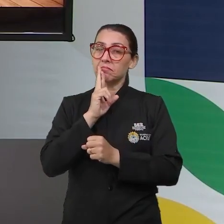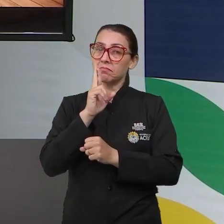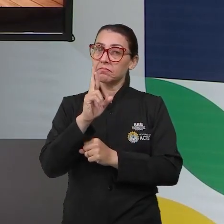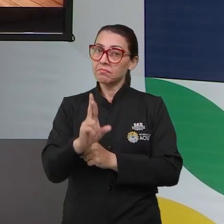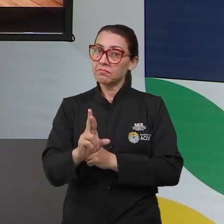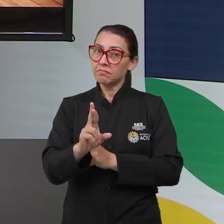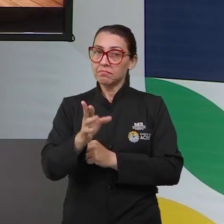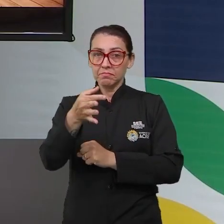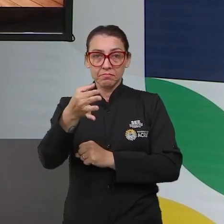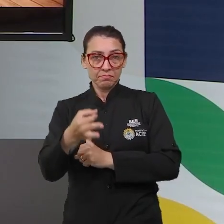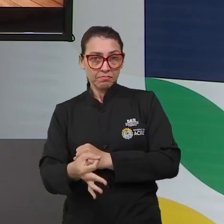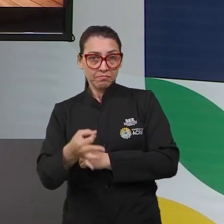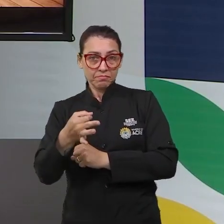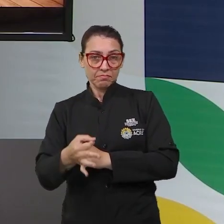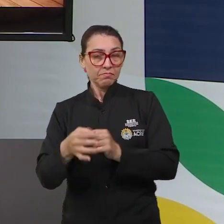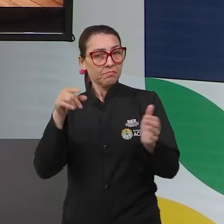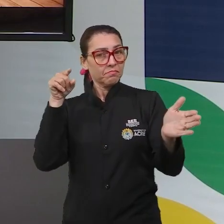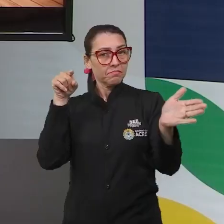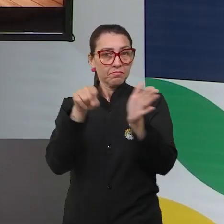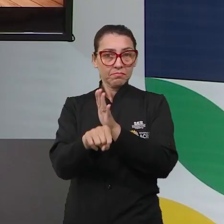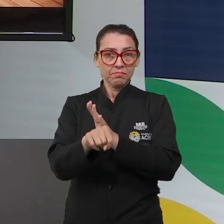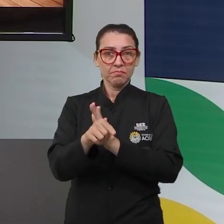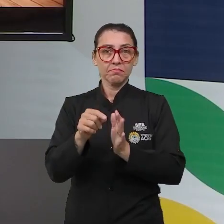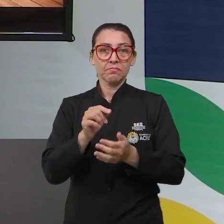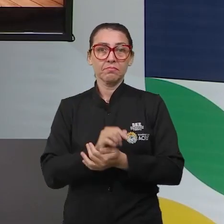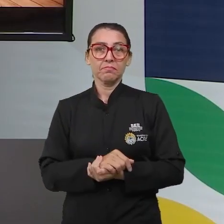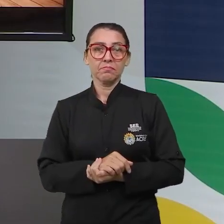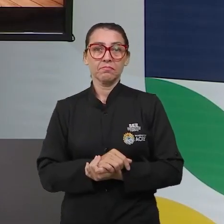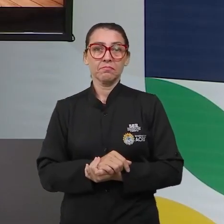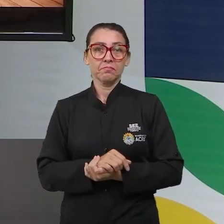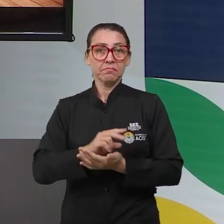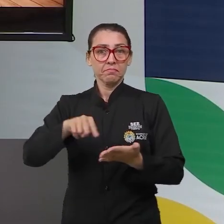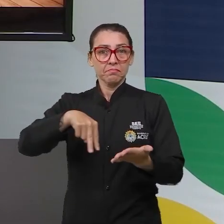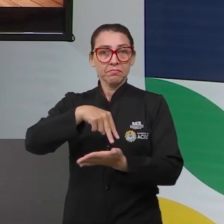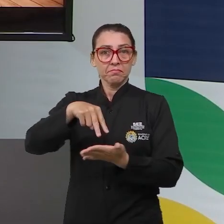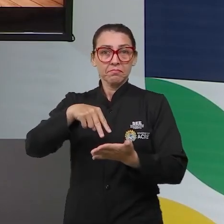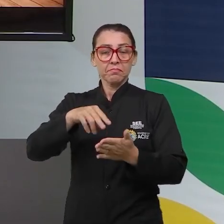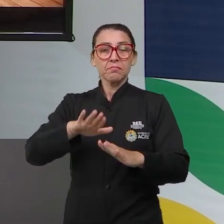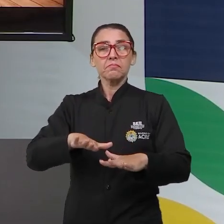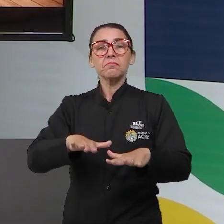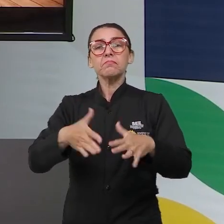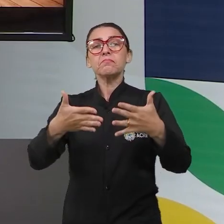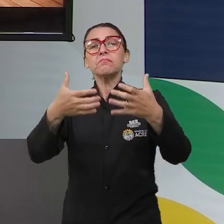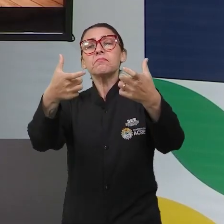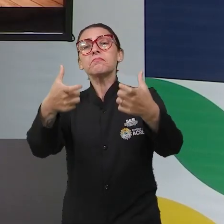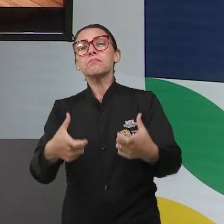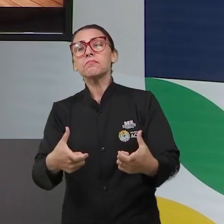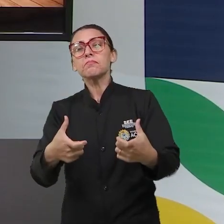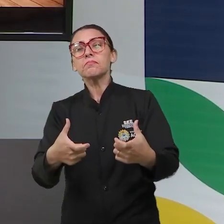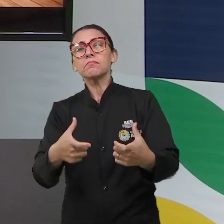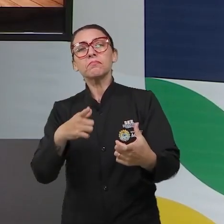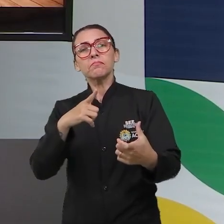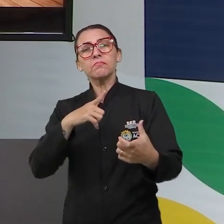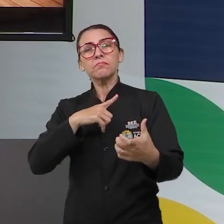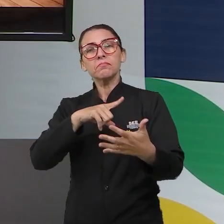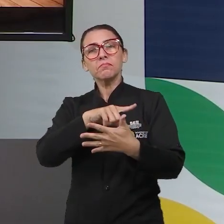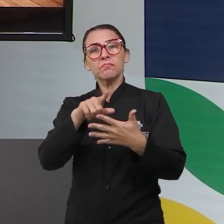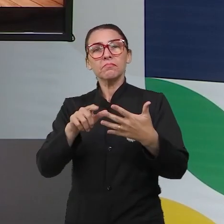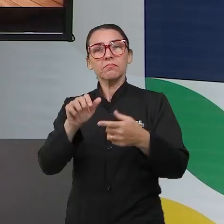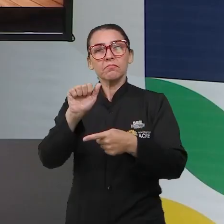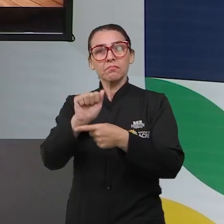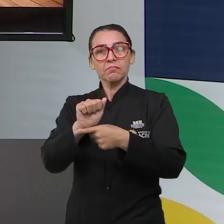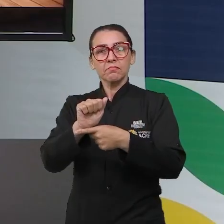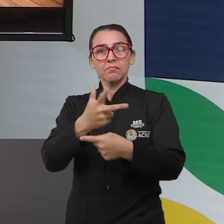responder de forma correta a pergunta que diz o seguinte: essa dança é de qual lugar? E aí tem as